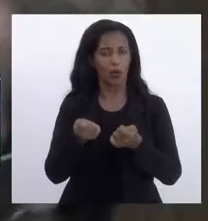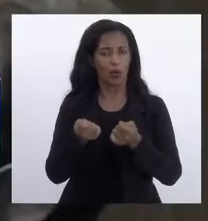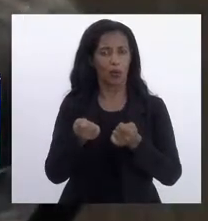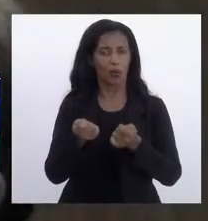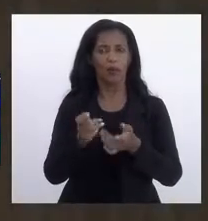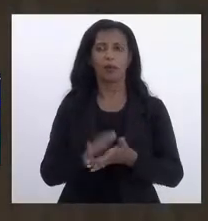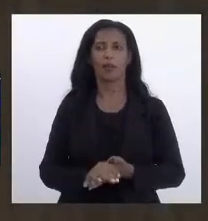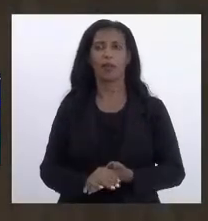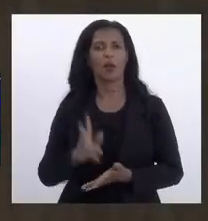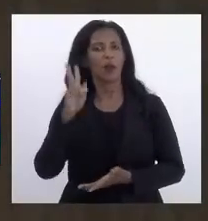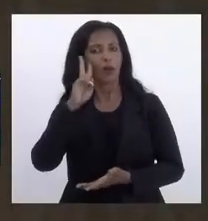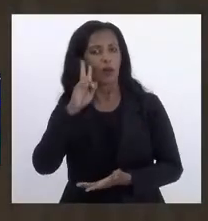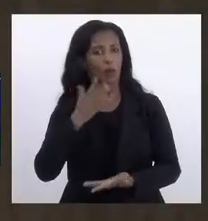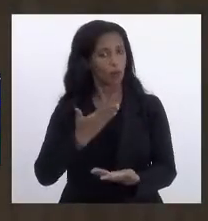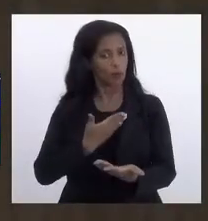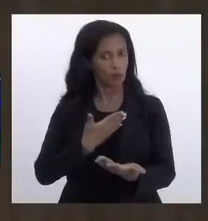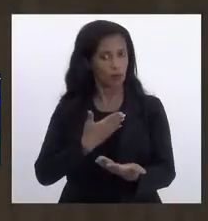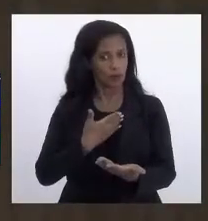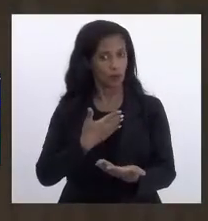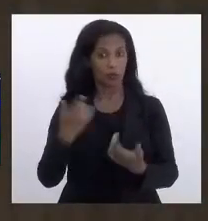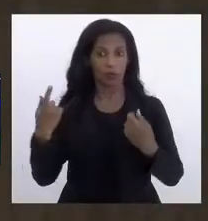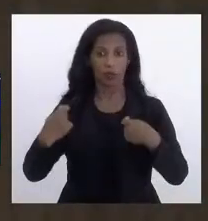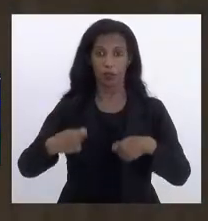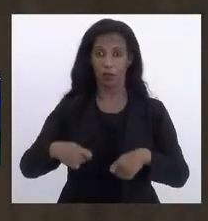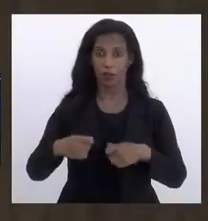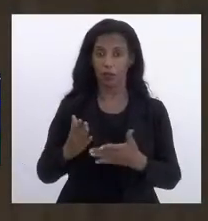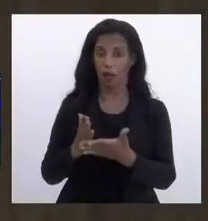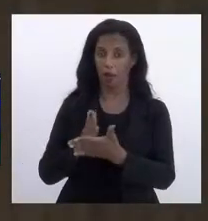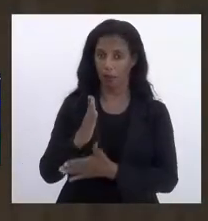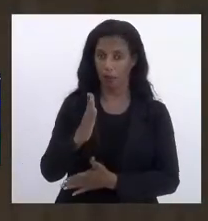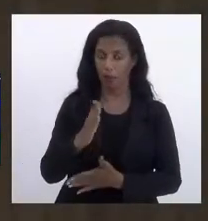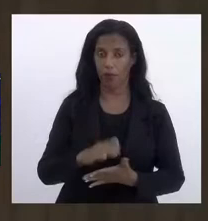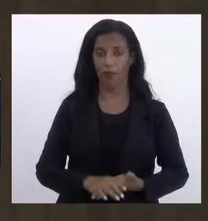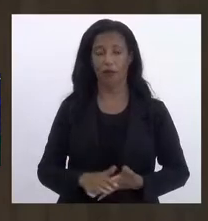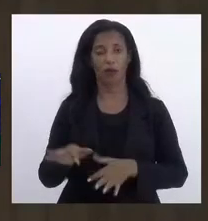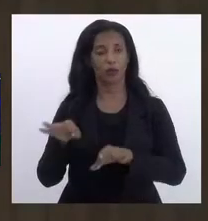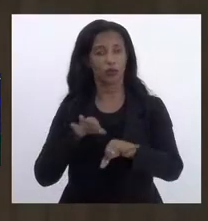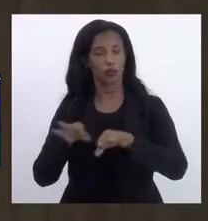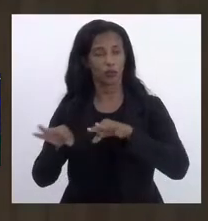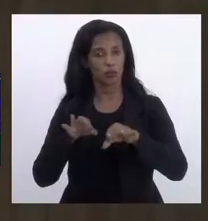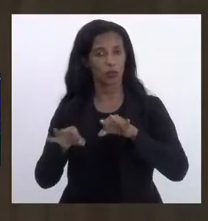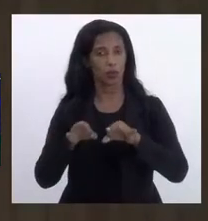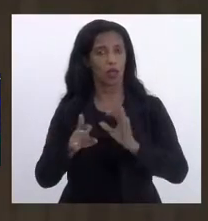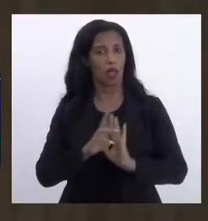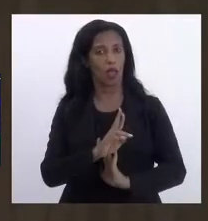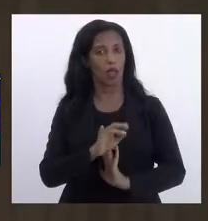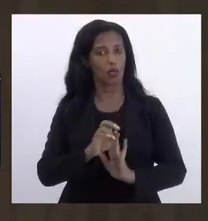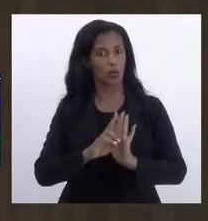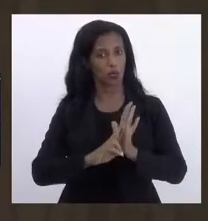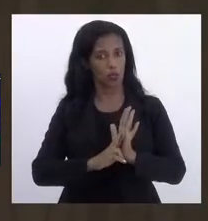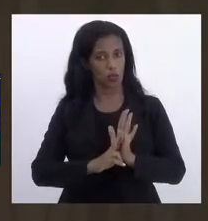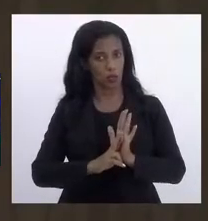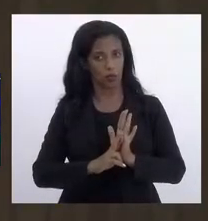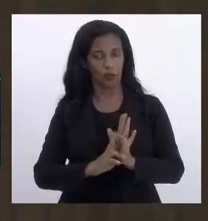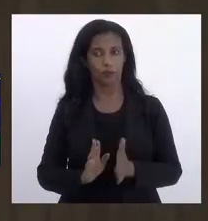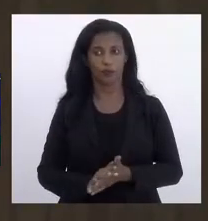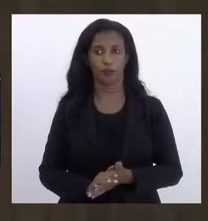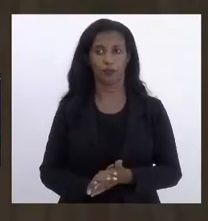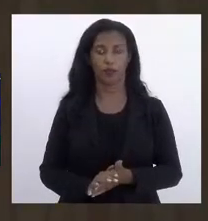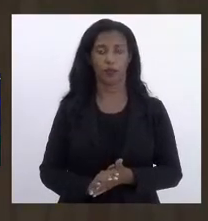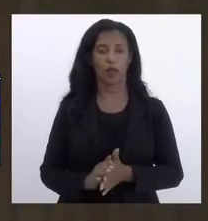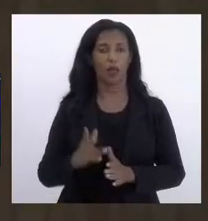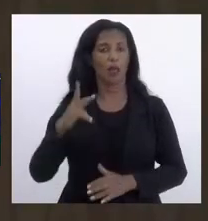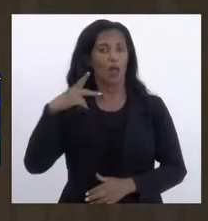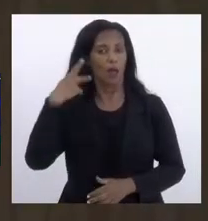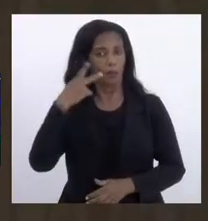lembro aos colegas deputados e deputadas que é preciso aprovar os projetos de resolução. A comissão, a frente